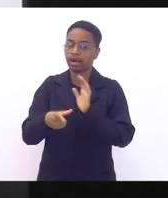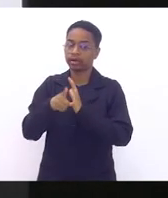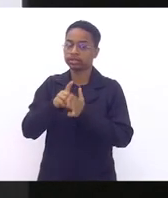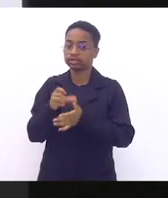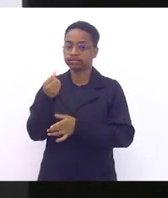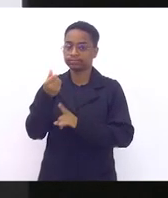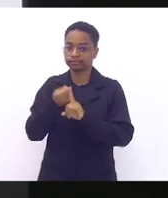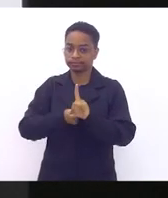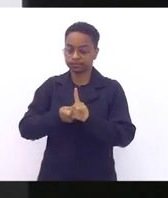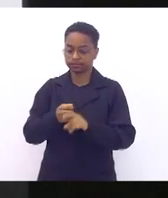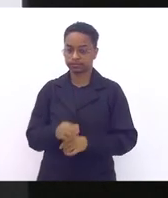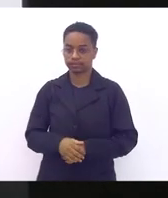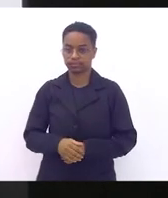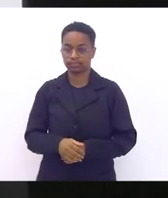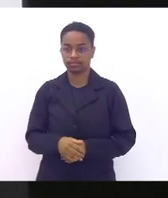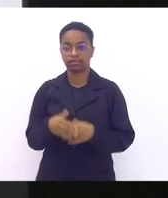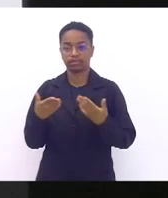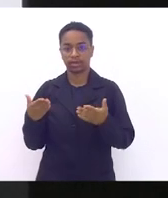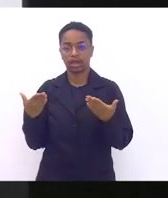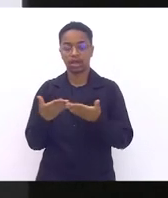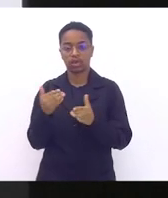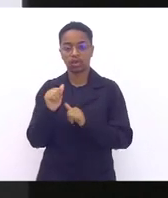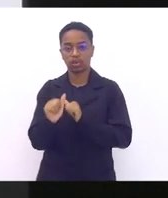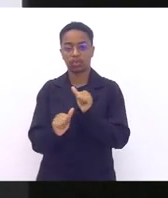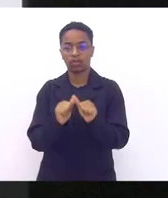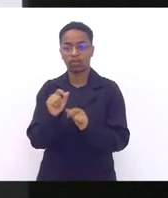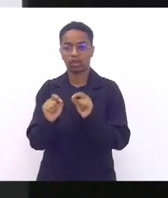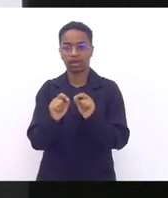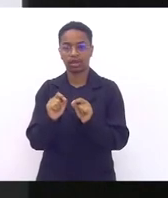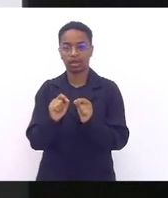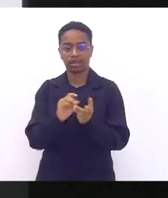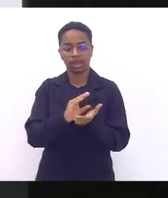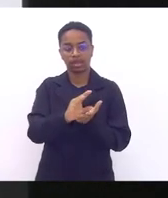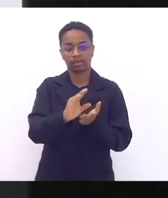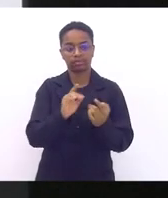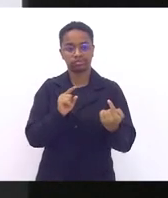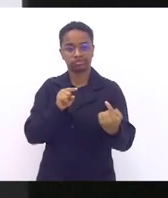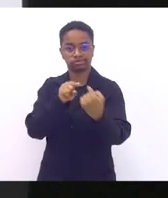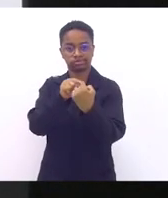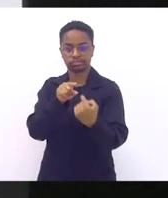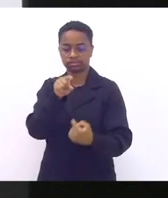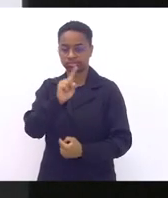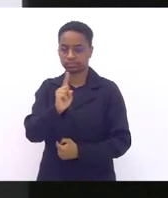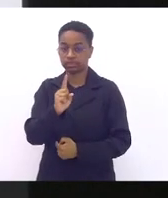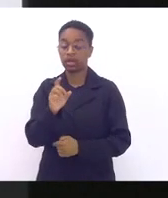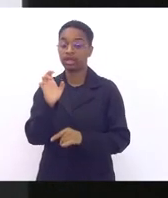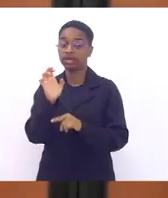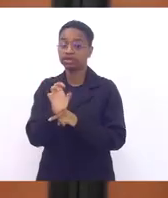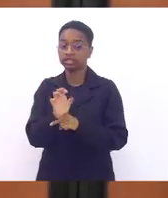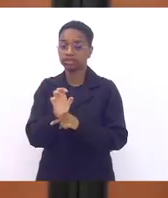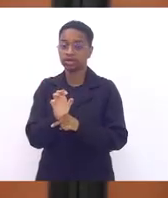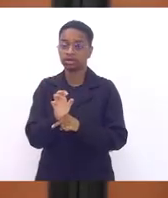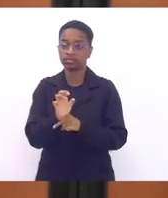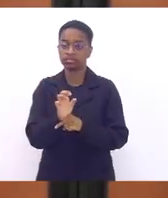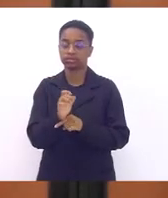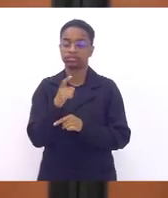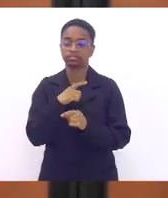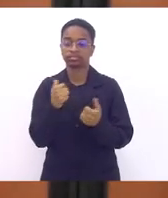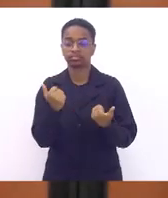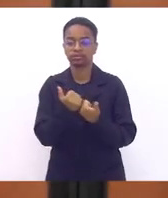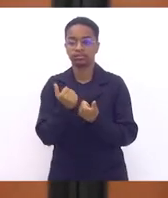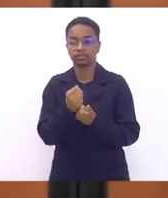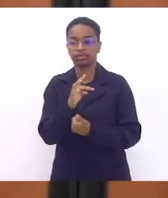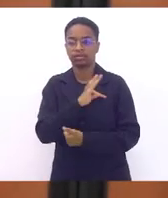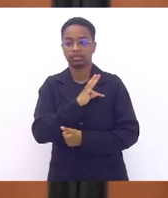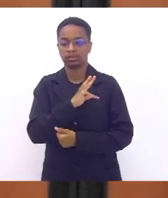Então, a gente mudou agora, em vez de ser fundo a fundo, o Estado, através da cooperação técnica, né,